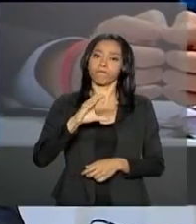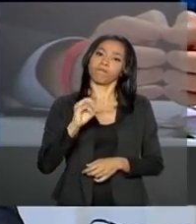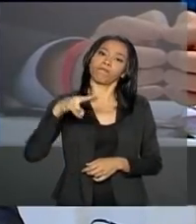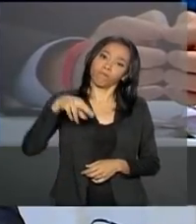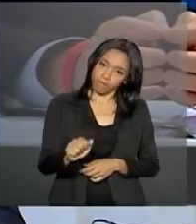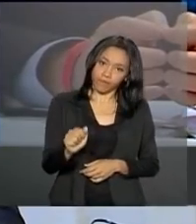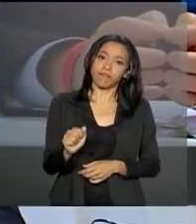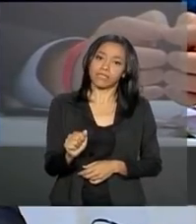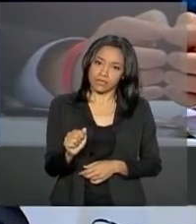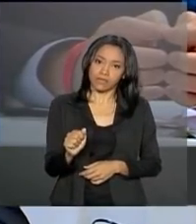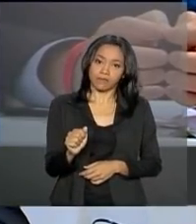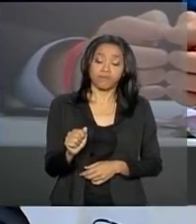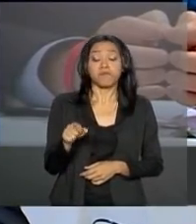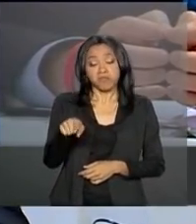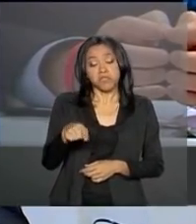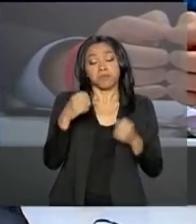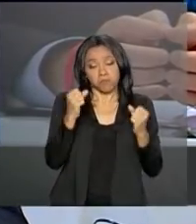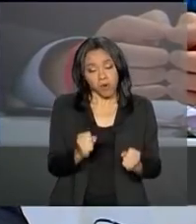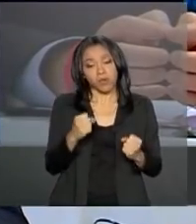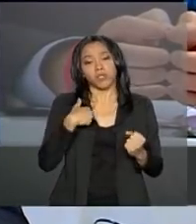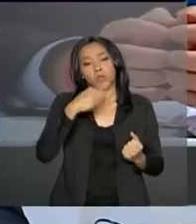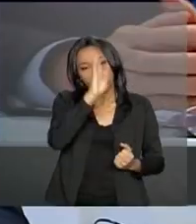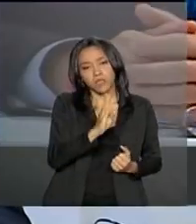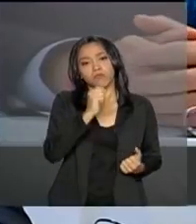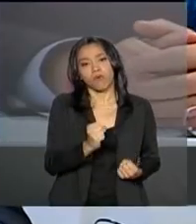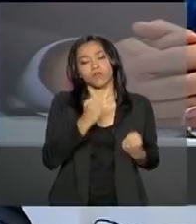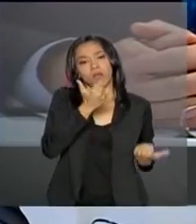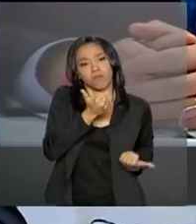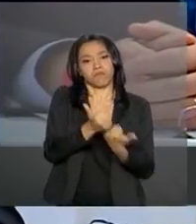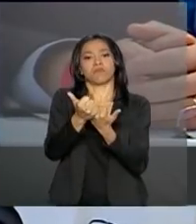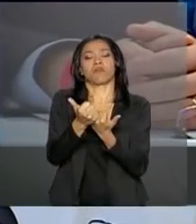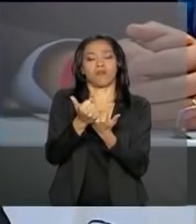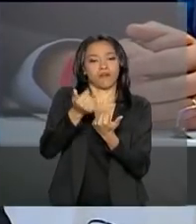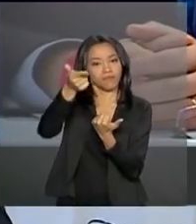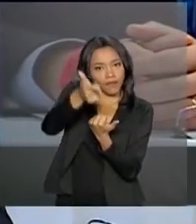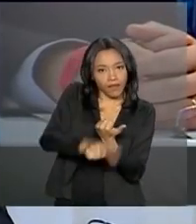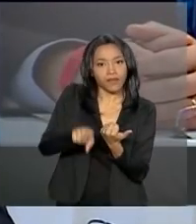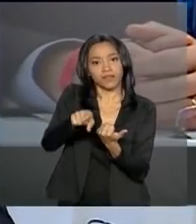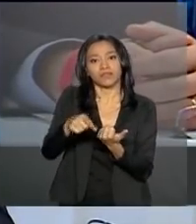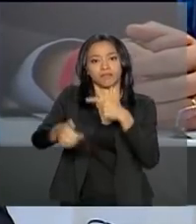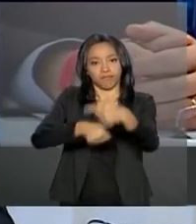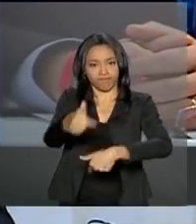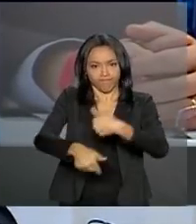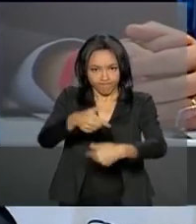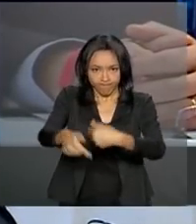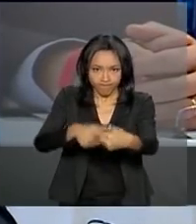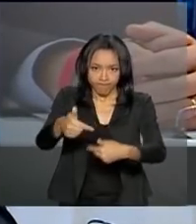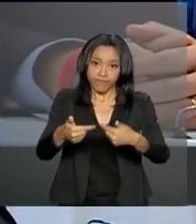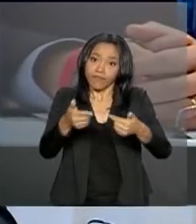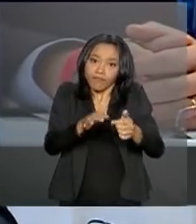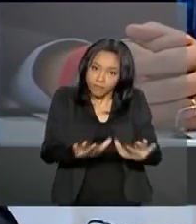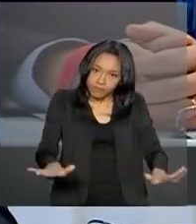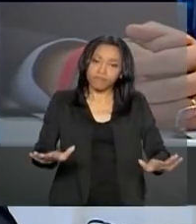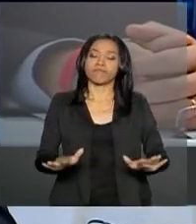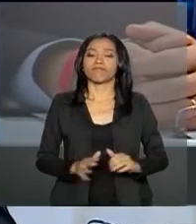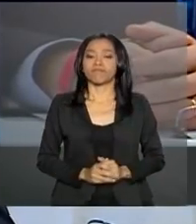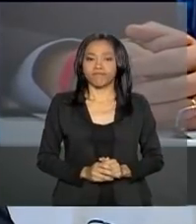quando tem com o brasil para dar forma a mais essa iniciativa é assim